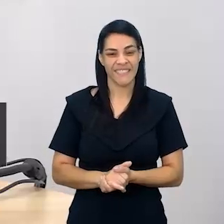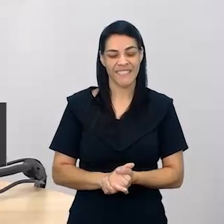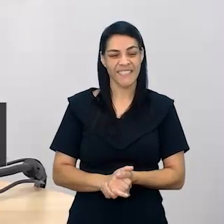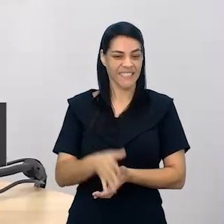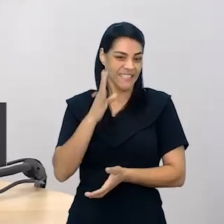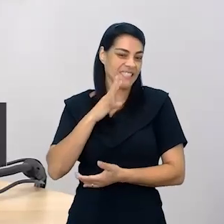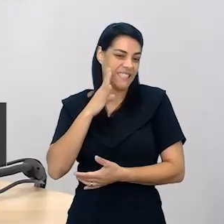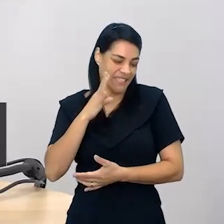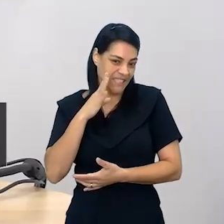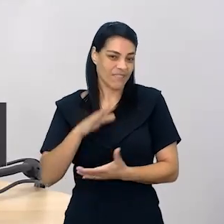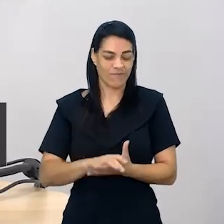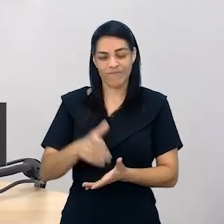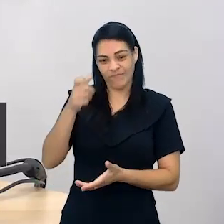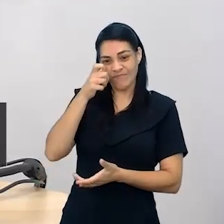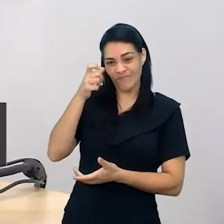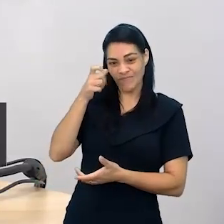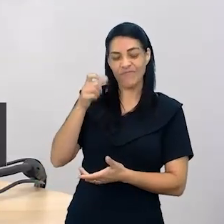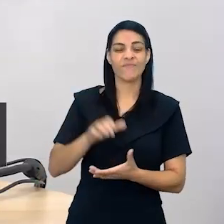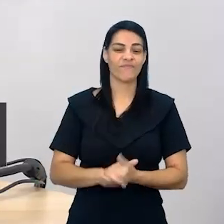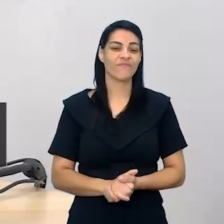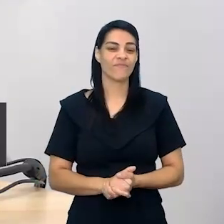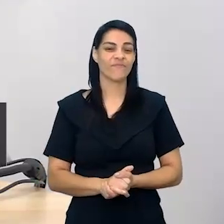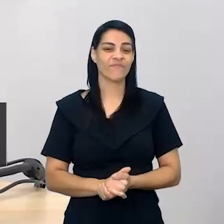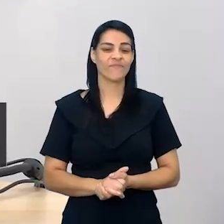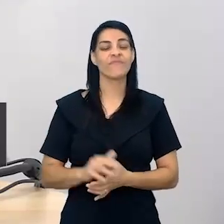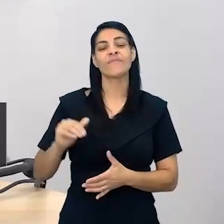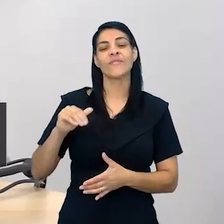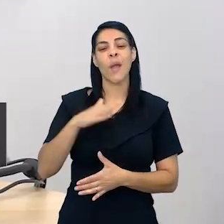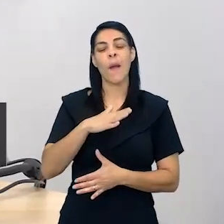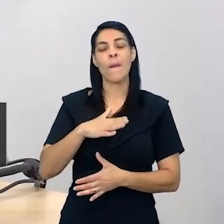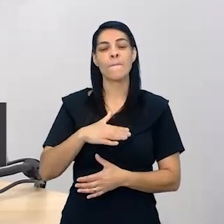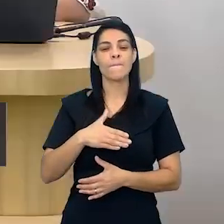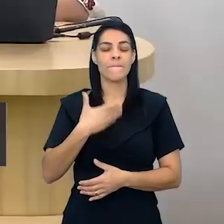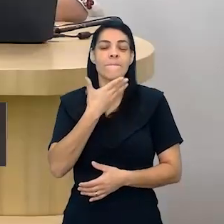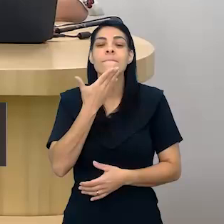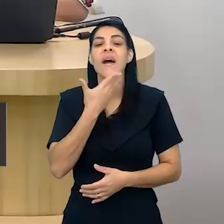mais Atrativa aí para deixar ele mais fácil